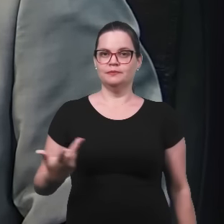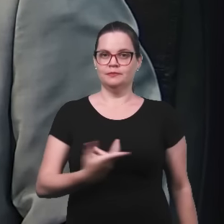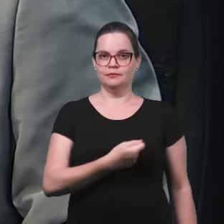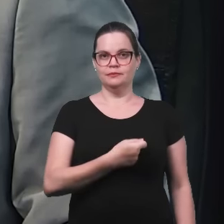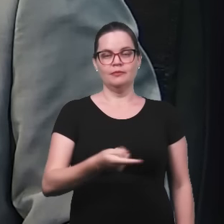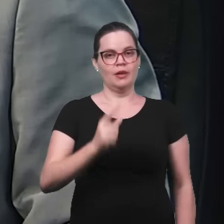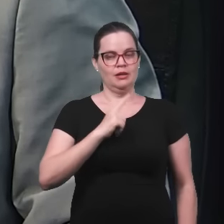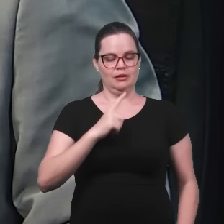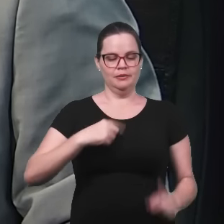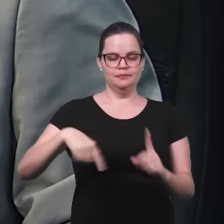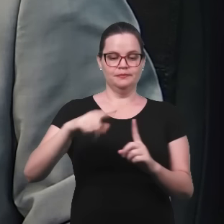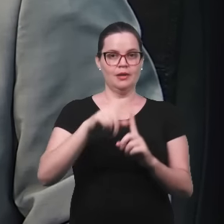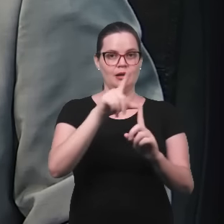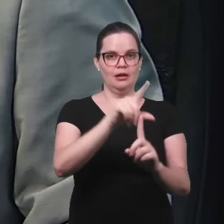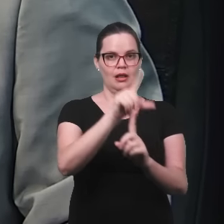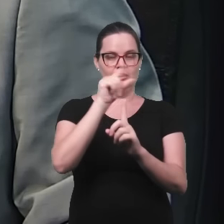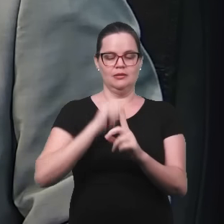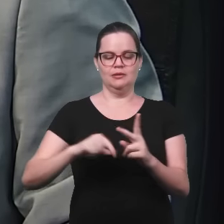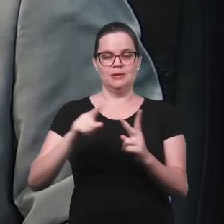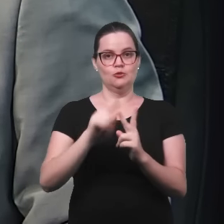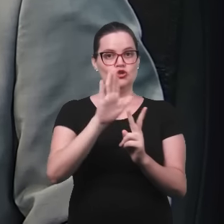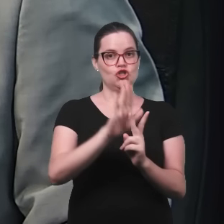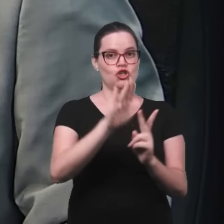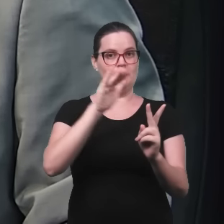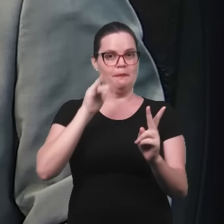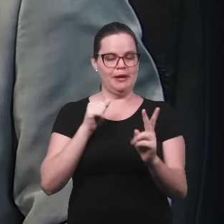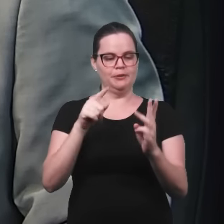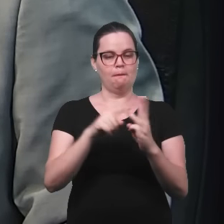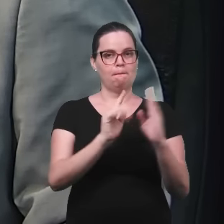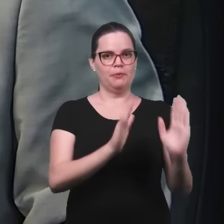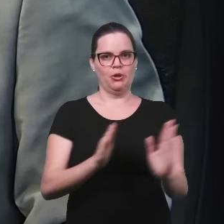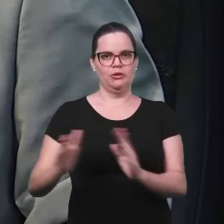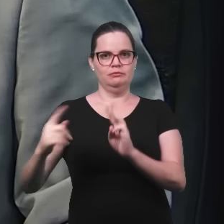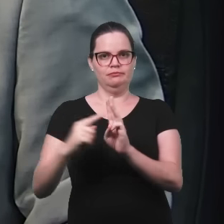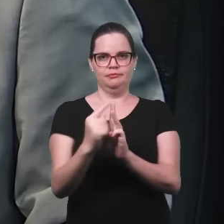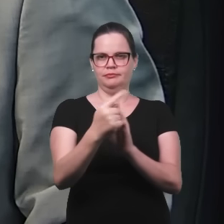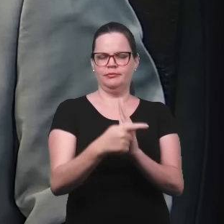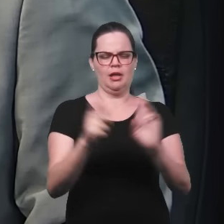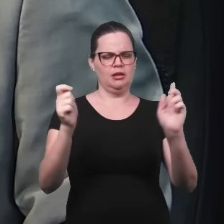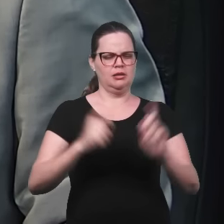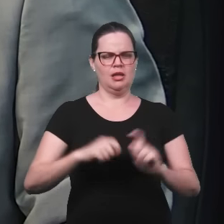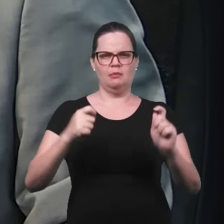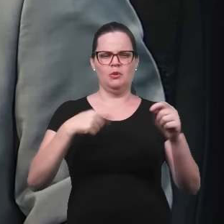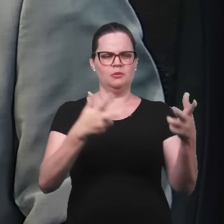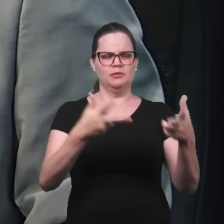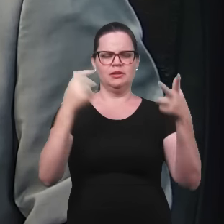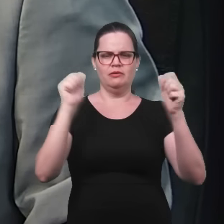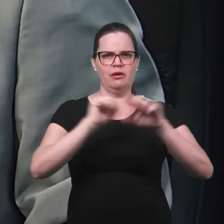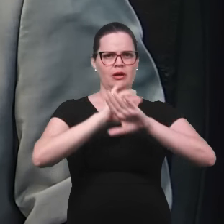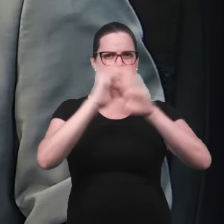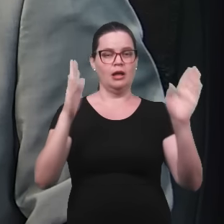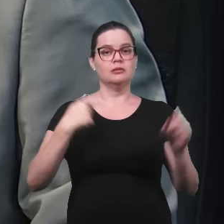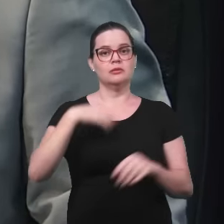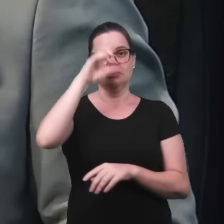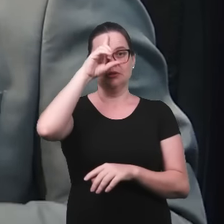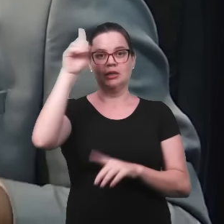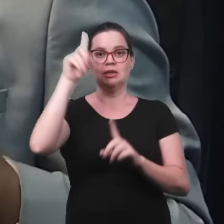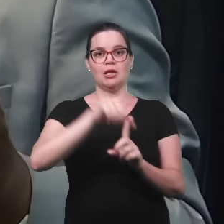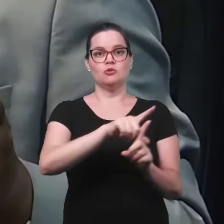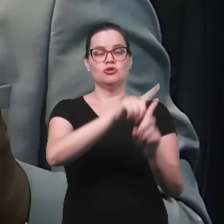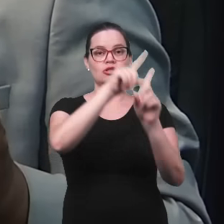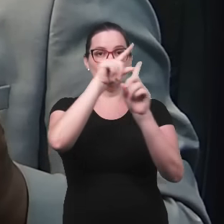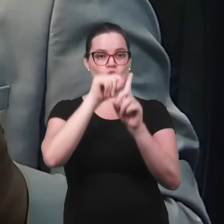a eleição, o chamado e o processo. A gente pode ver isso claramente, né? A eleição, o Senhor